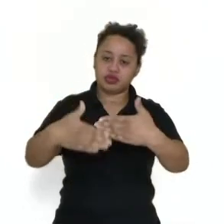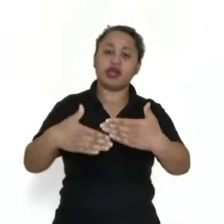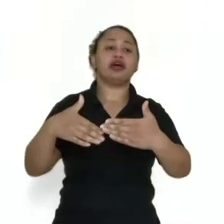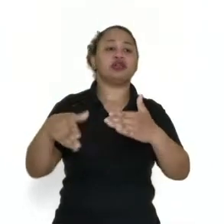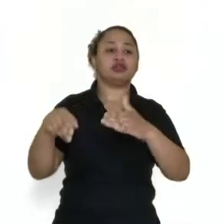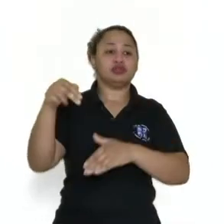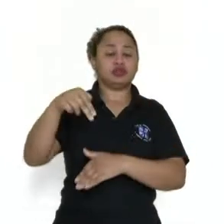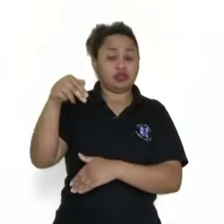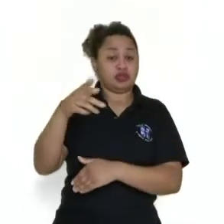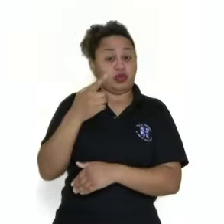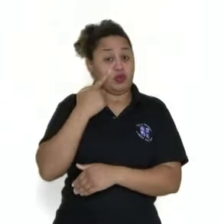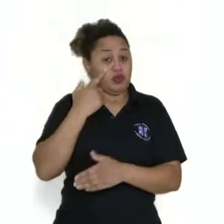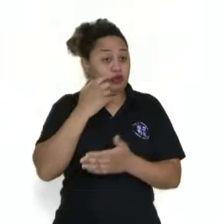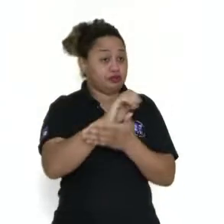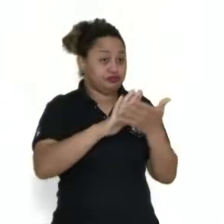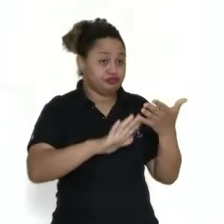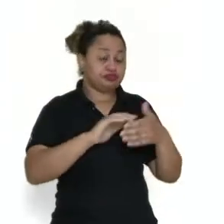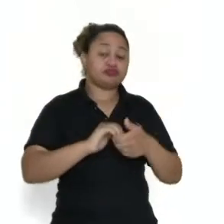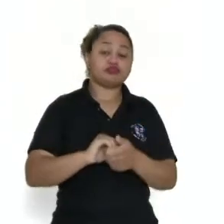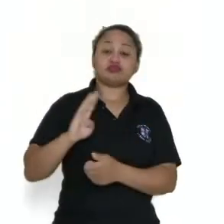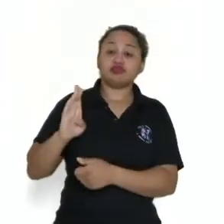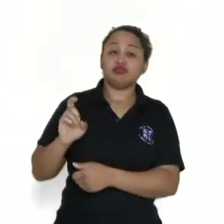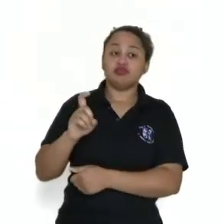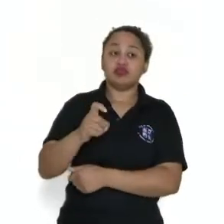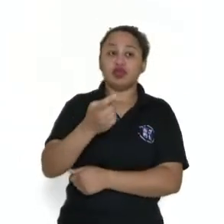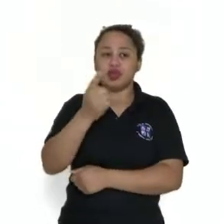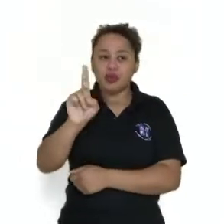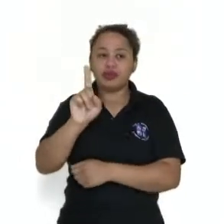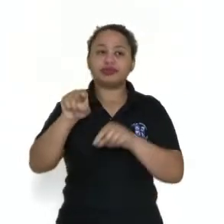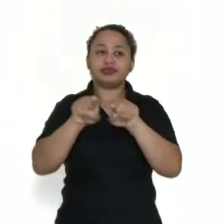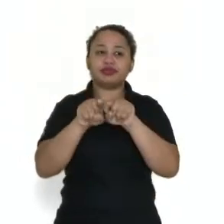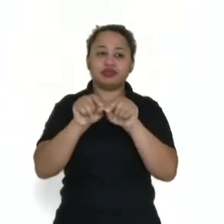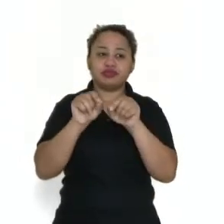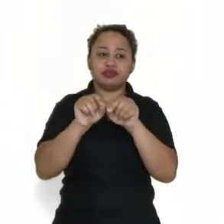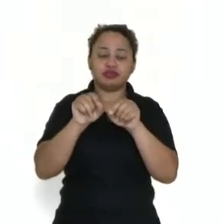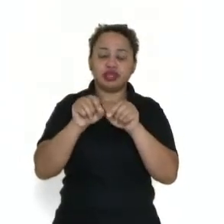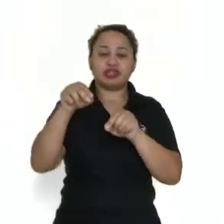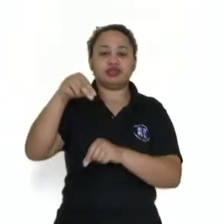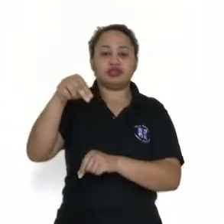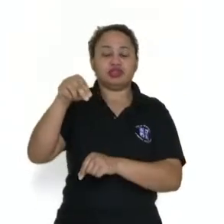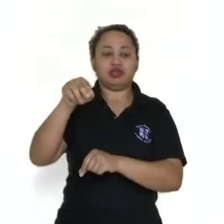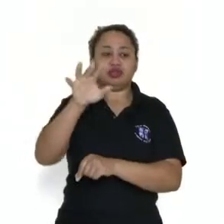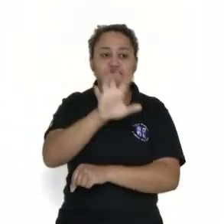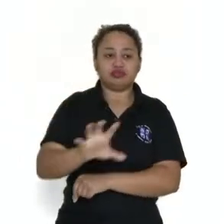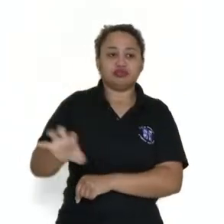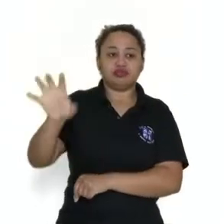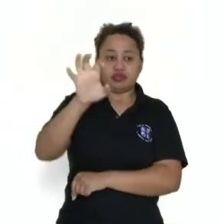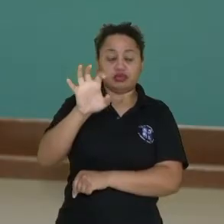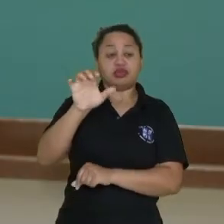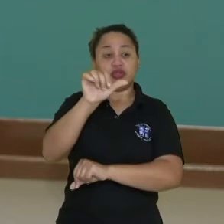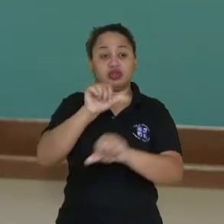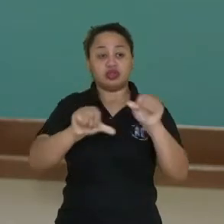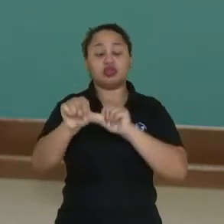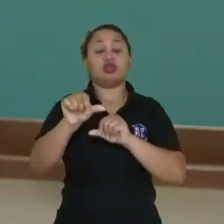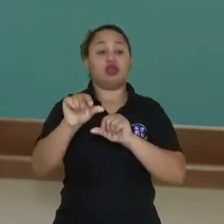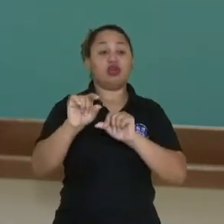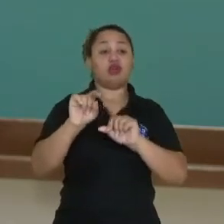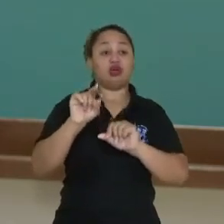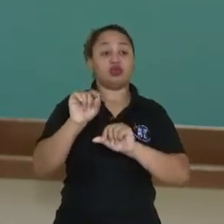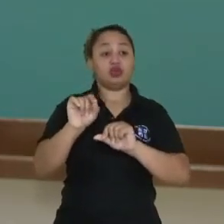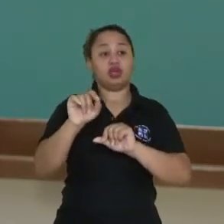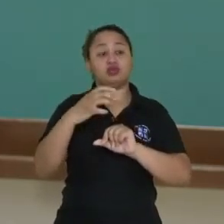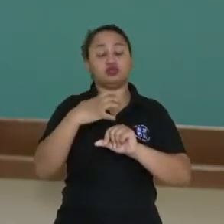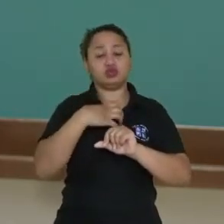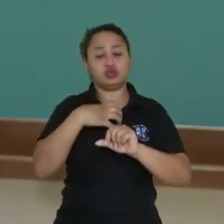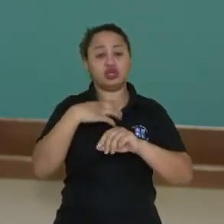próprio exercício ali. Bactérias e outros procariontes convertem nitrogênio atmosférico em formas biologicamente utilizáveis